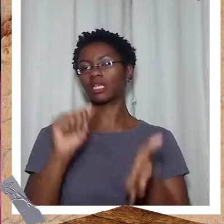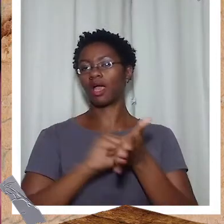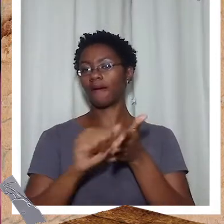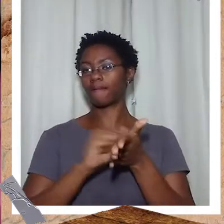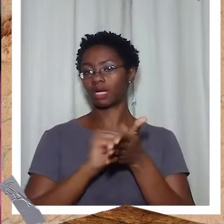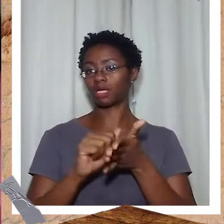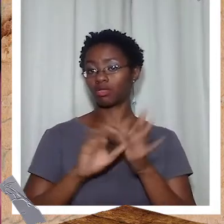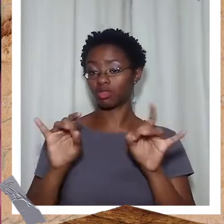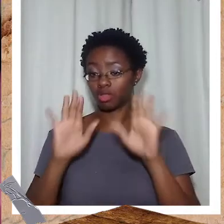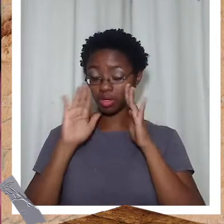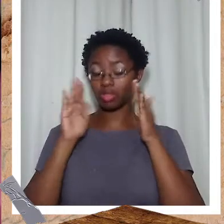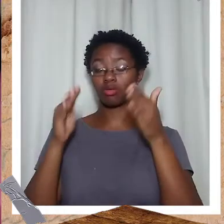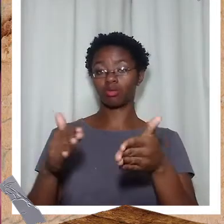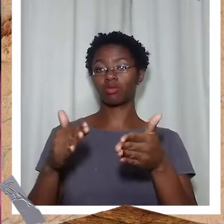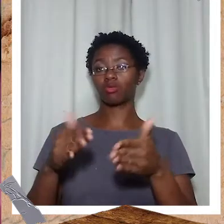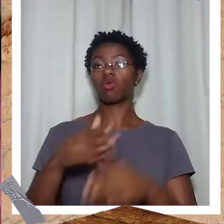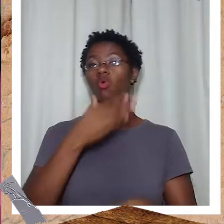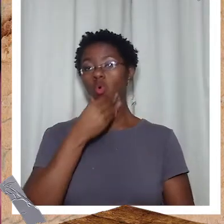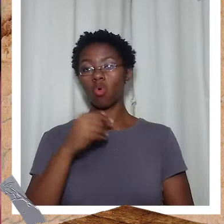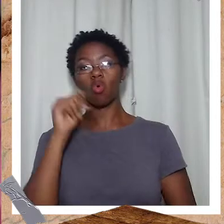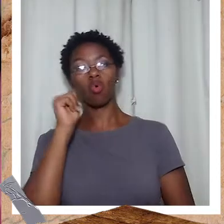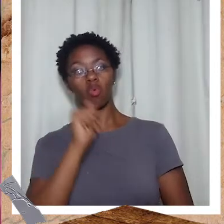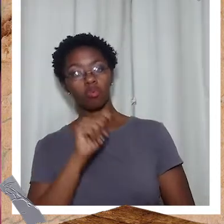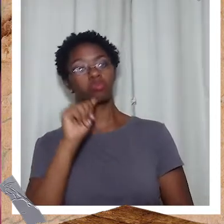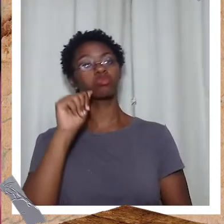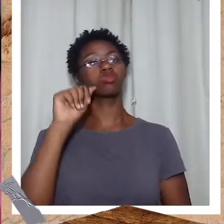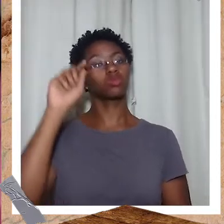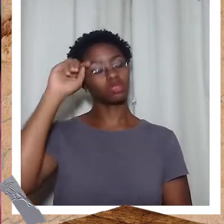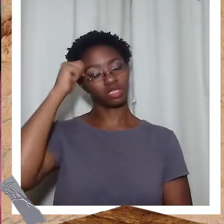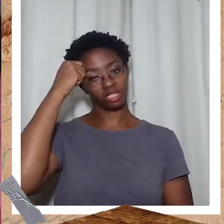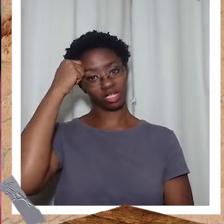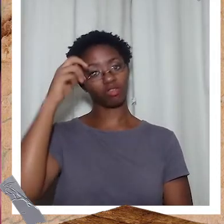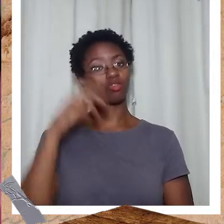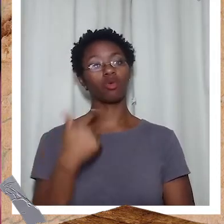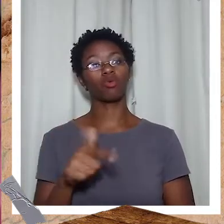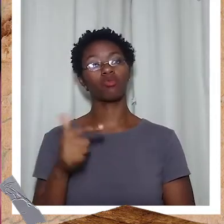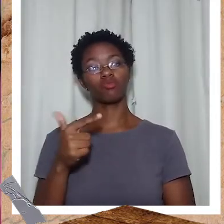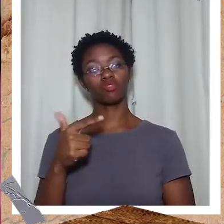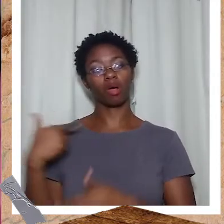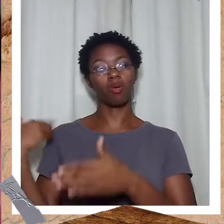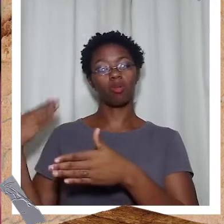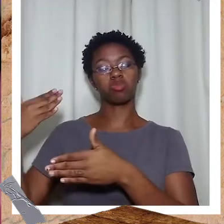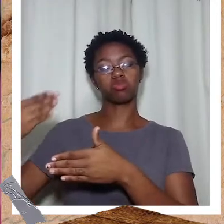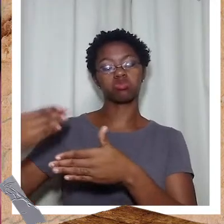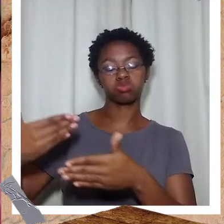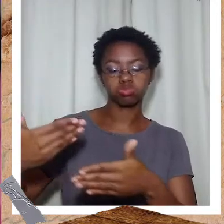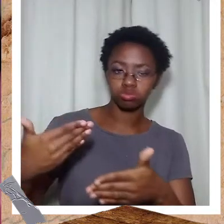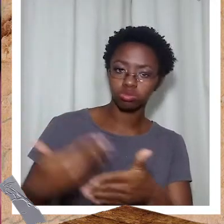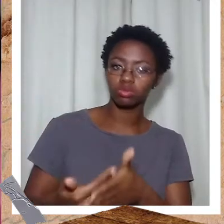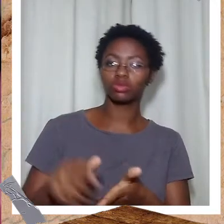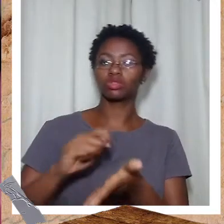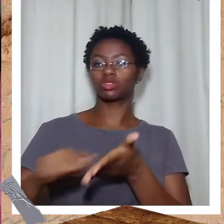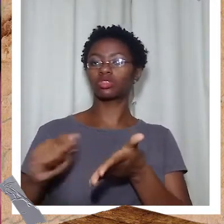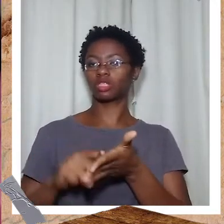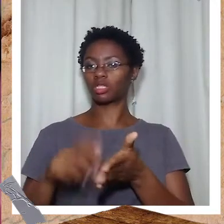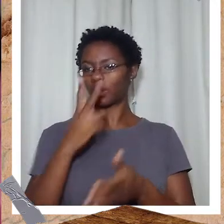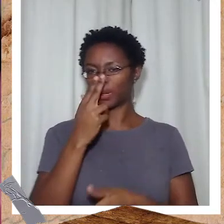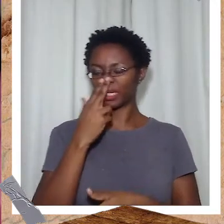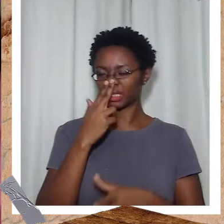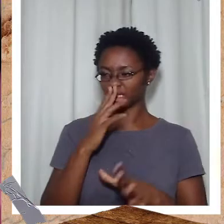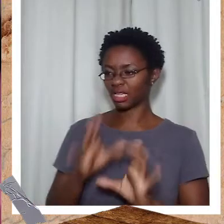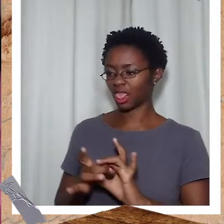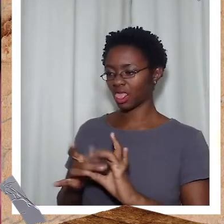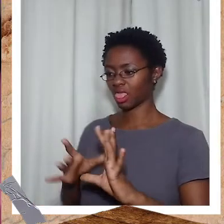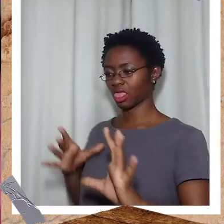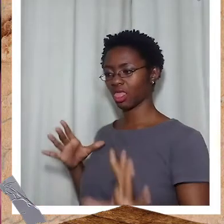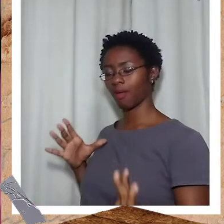mulheres negras não seguem uma trajetória prescrita, né? Rompem com determinadas imagens de controles ou prerrogativas sobre a existência